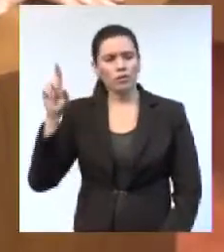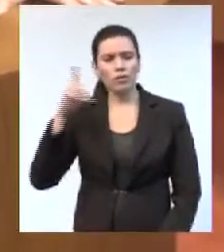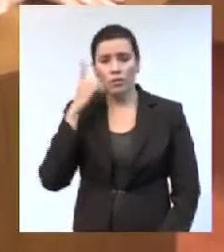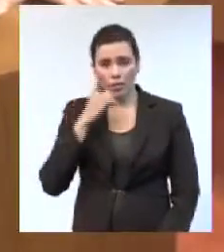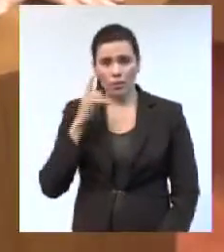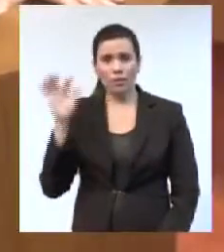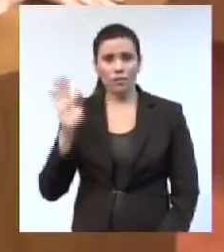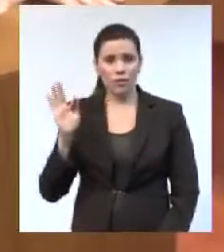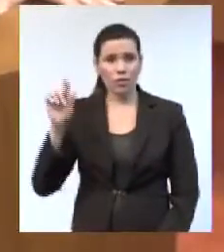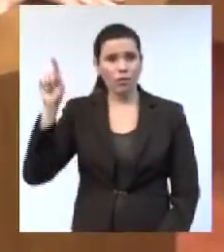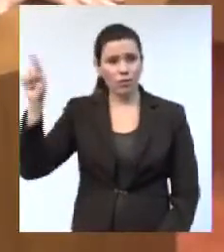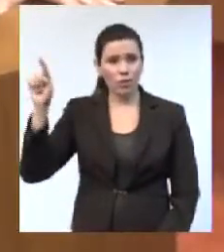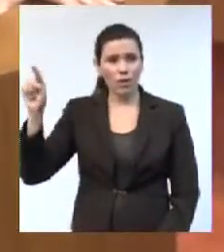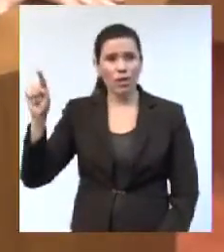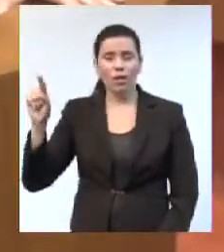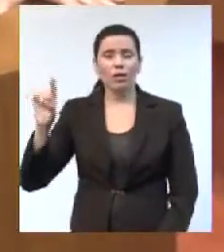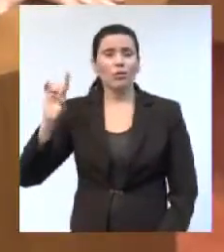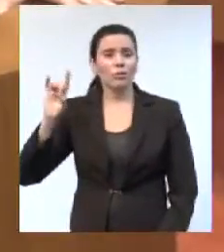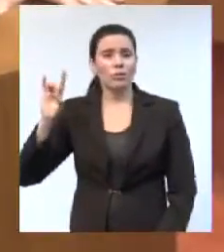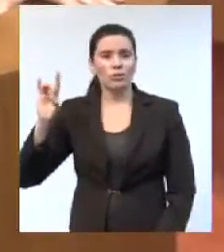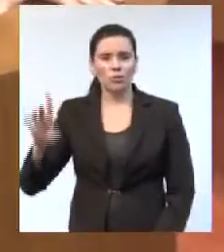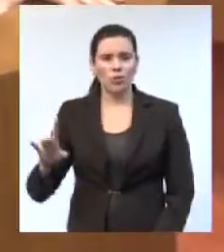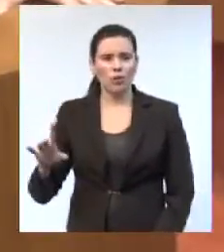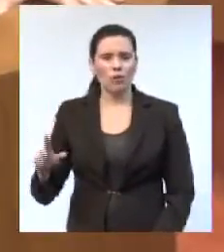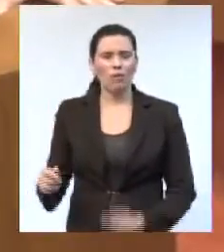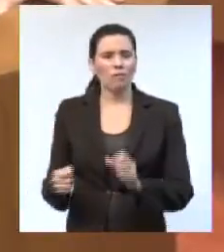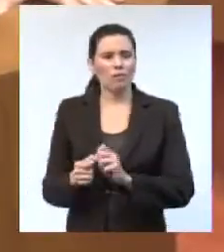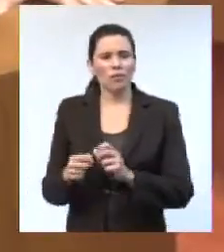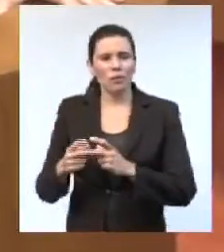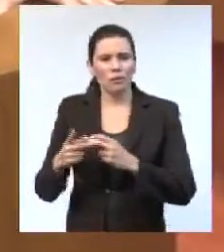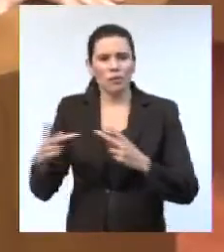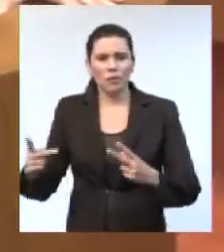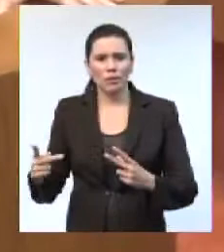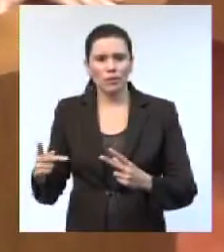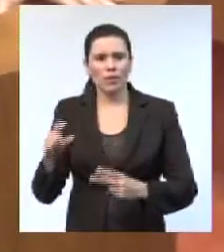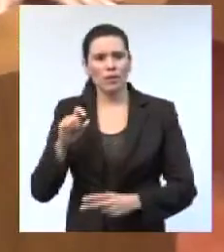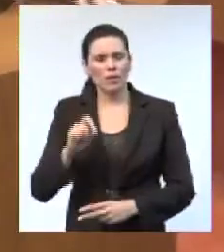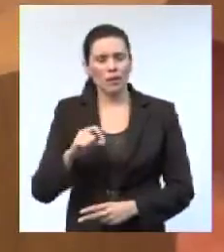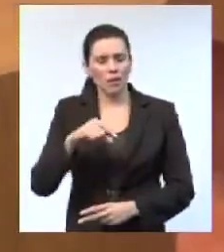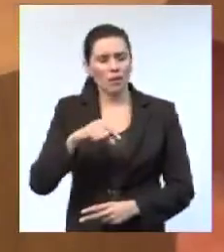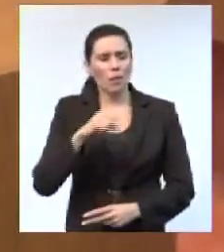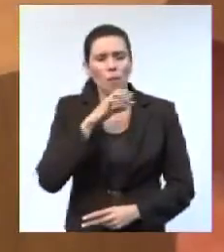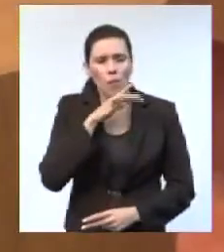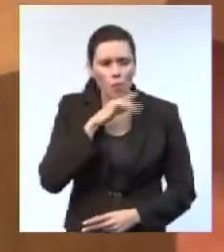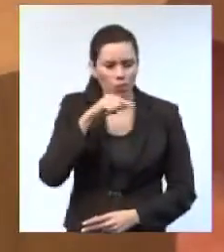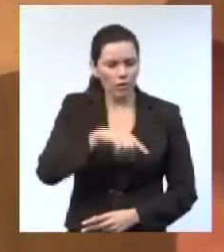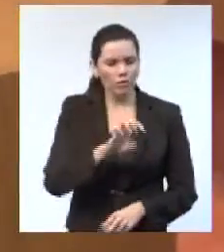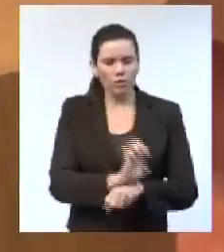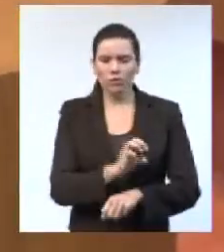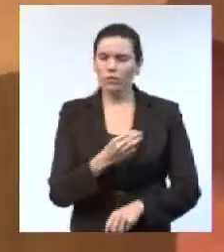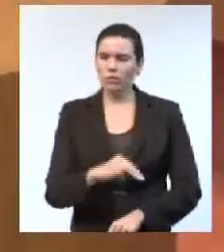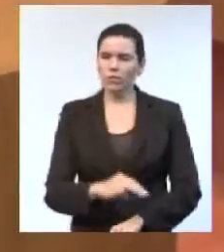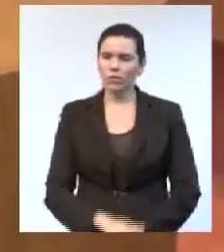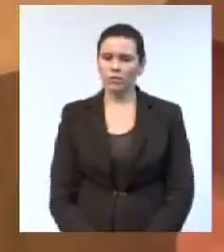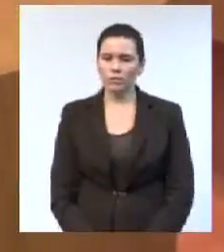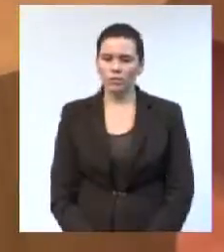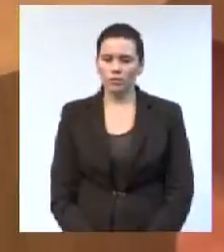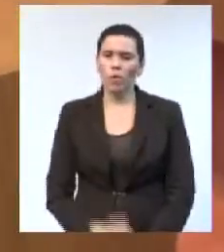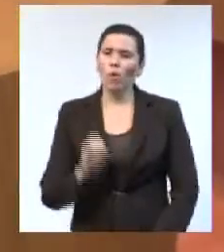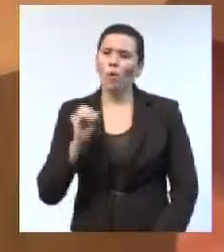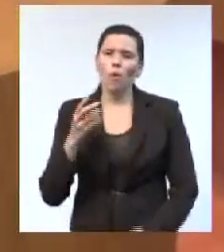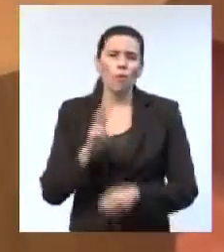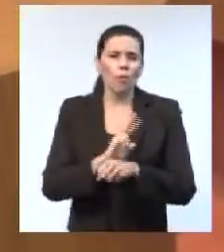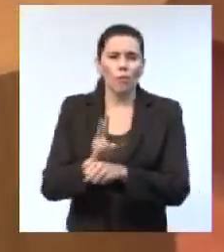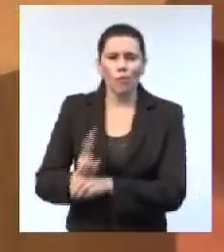ao Maranhão, afastando um governador que foi legitimamente eleito pelo povo e que, portanto,